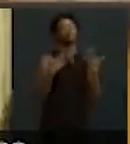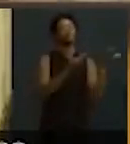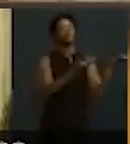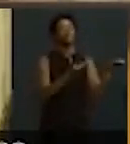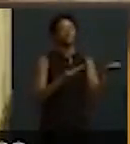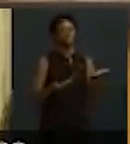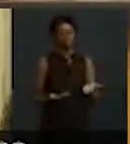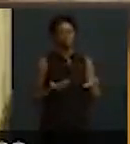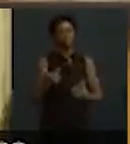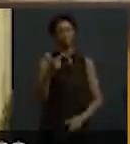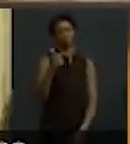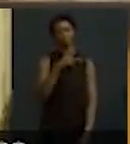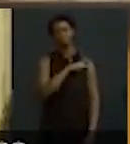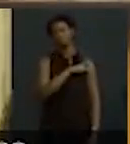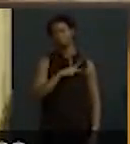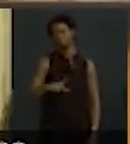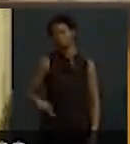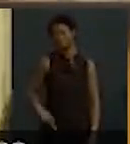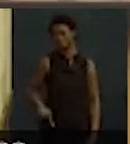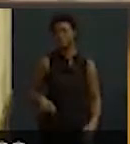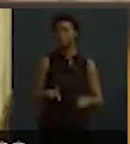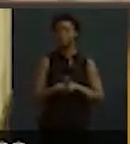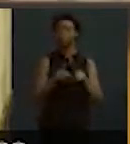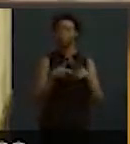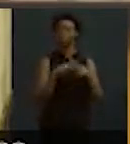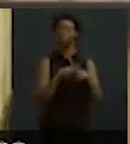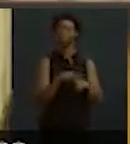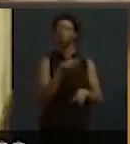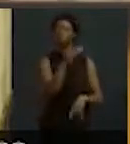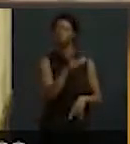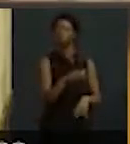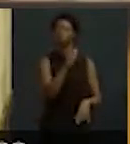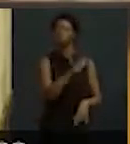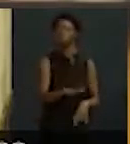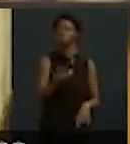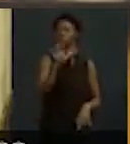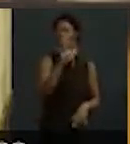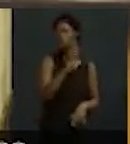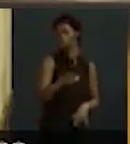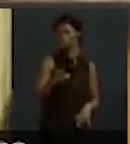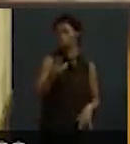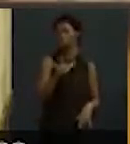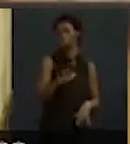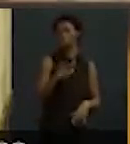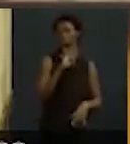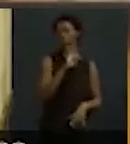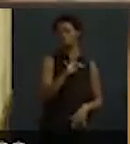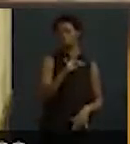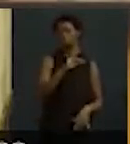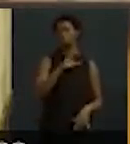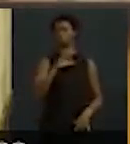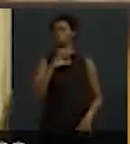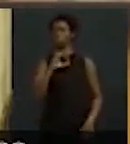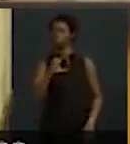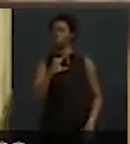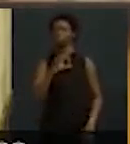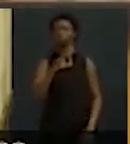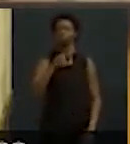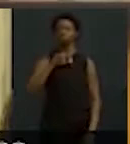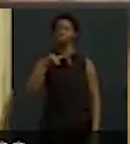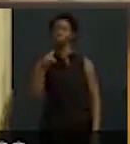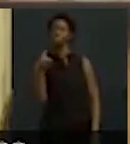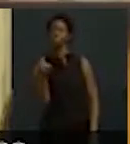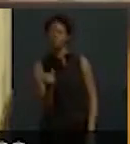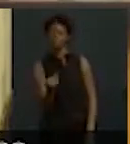o vice-presidente e corregedor-geral do Tribunal de Contas do Estado do Rio de Janeiro, Rodrigo Melo do